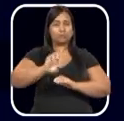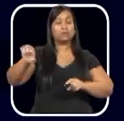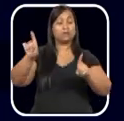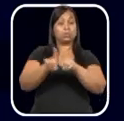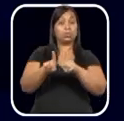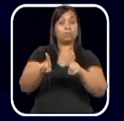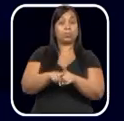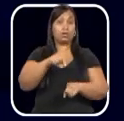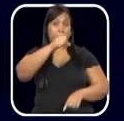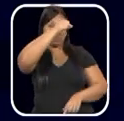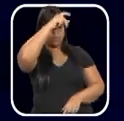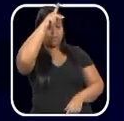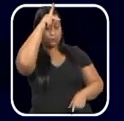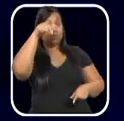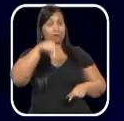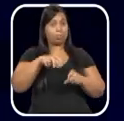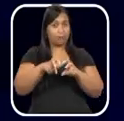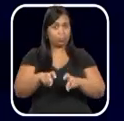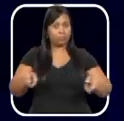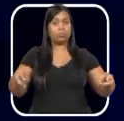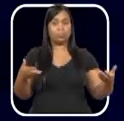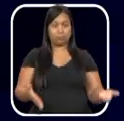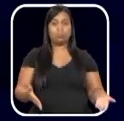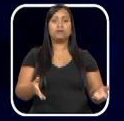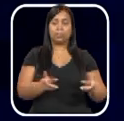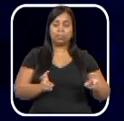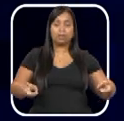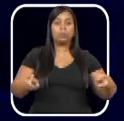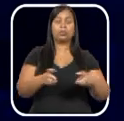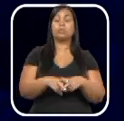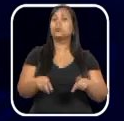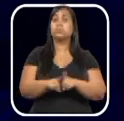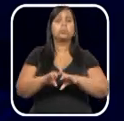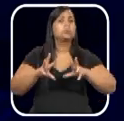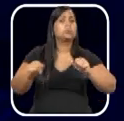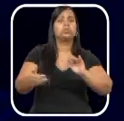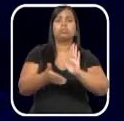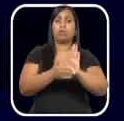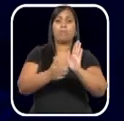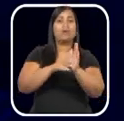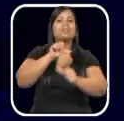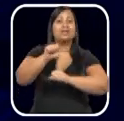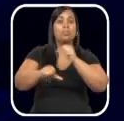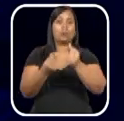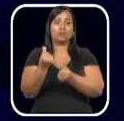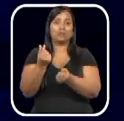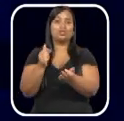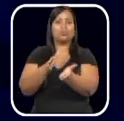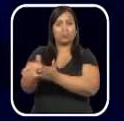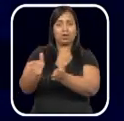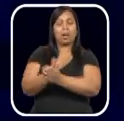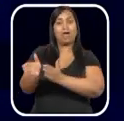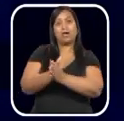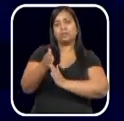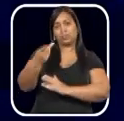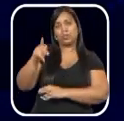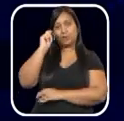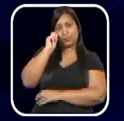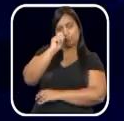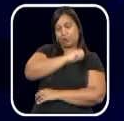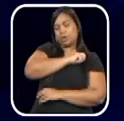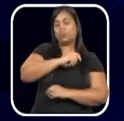da câmara além de todas as proposições que alterem direta ou indiretamente a despesa ou receita do